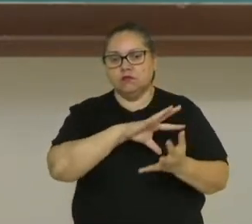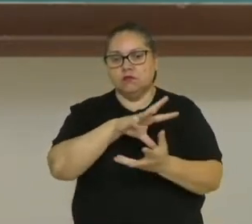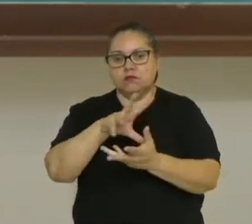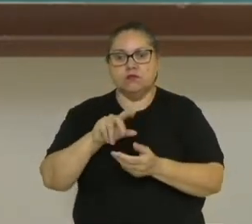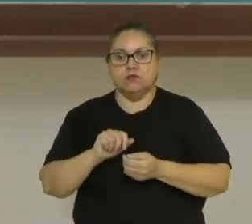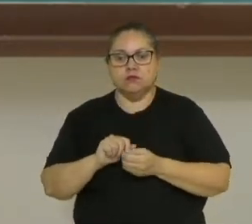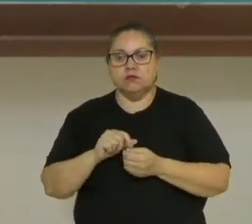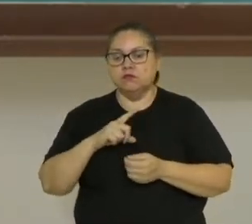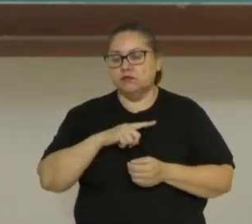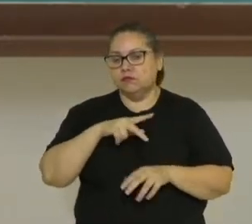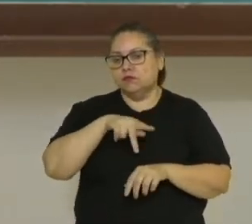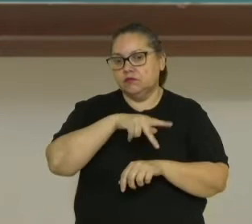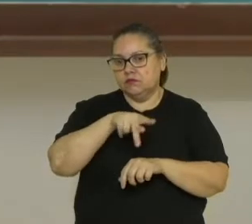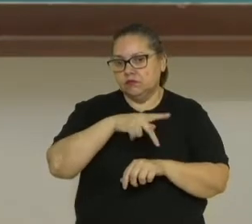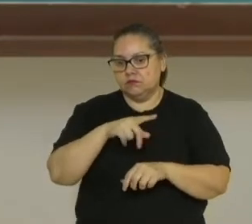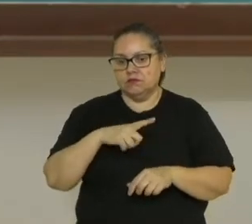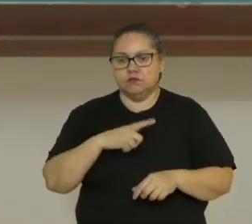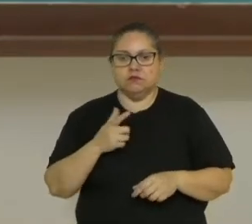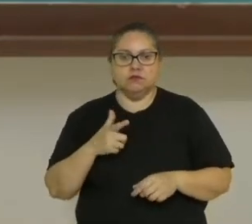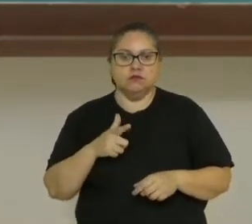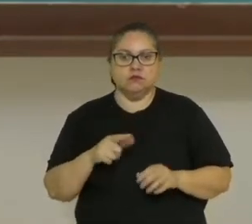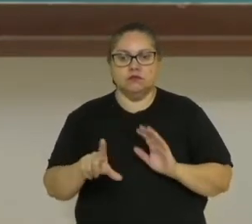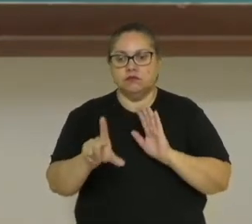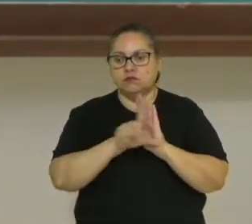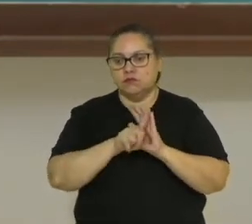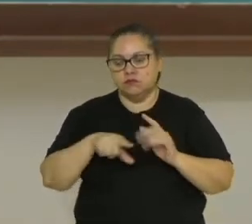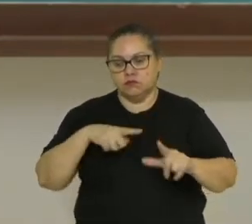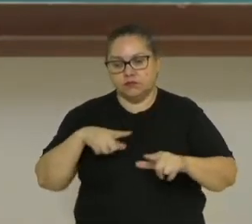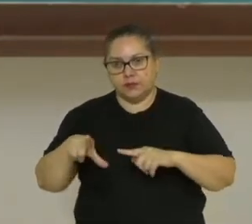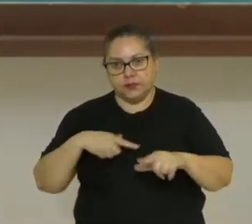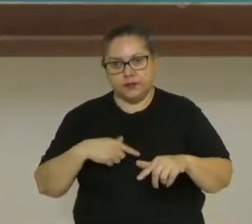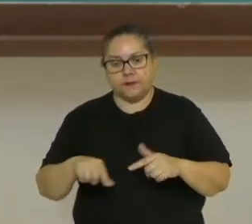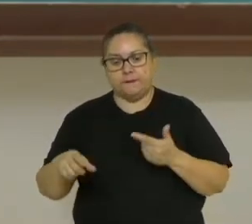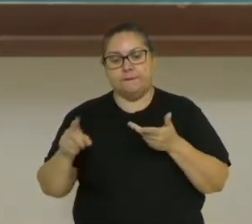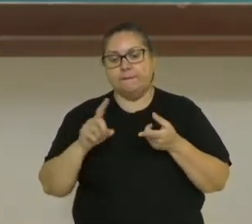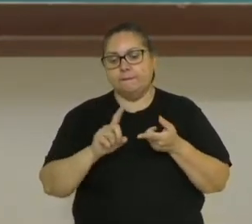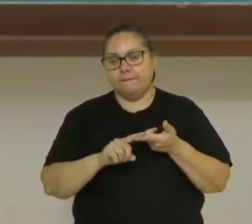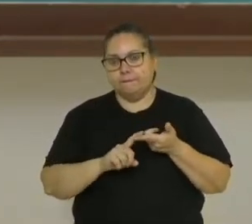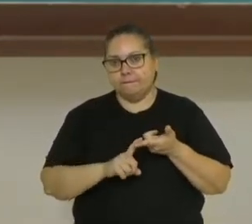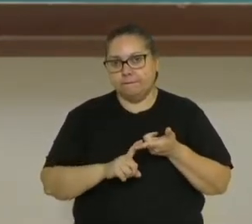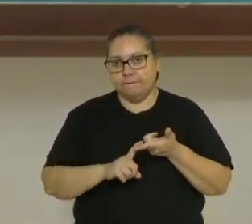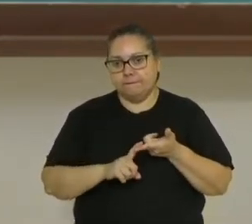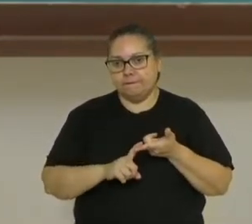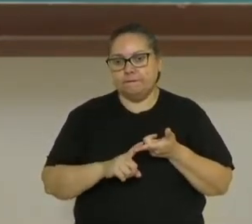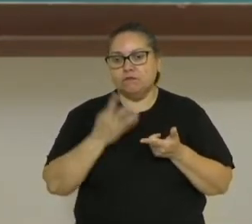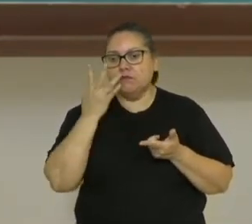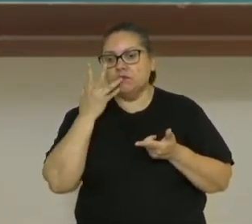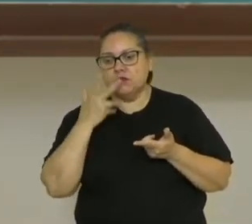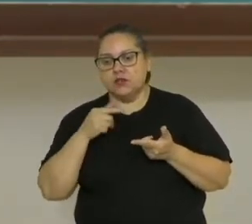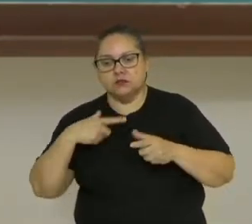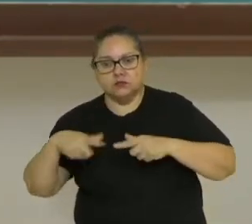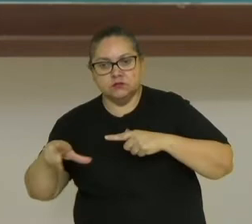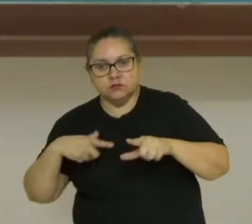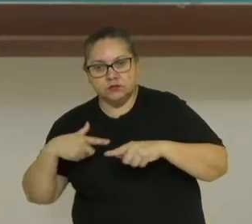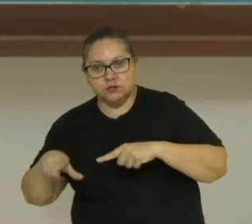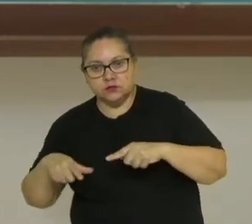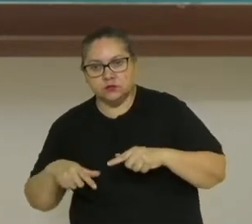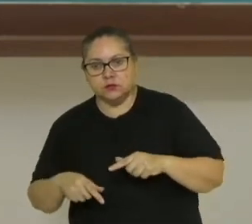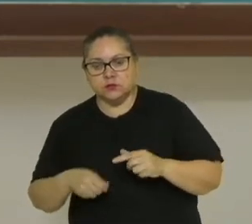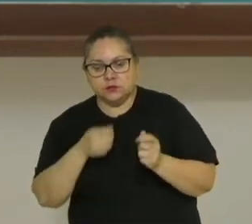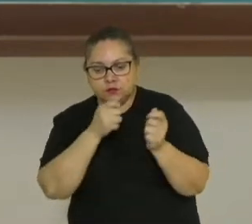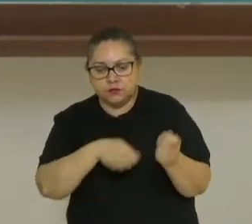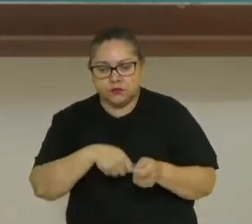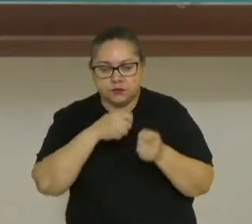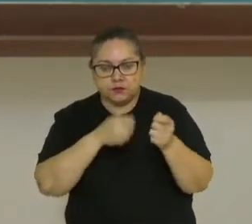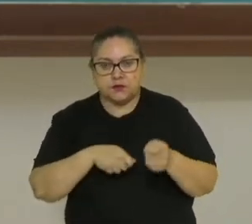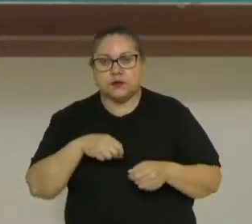existem países que não têm leis trabalhistas, existem situações onde crianças trabalham com